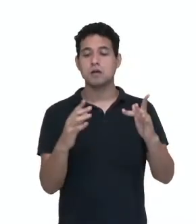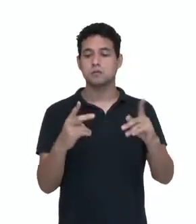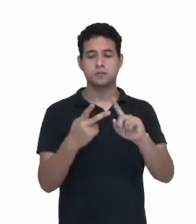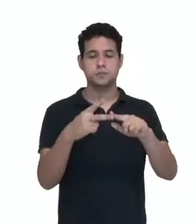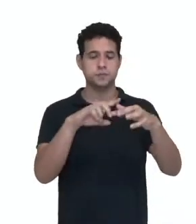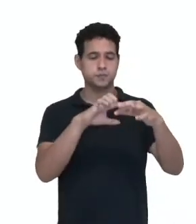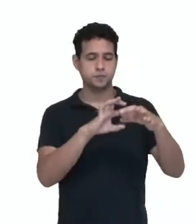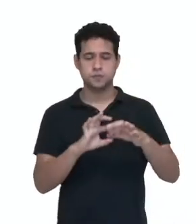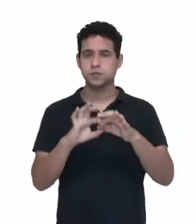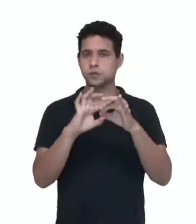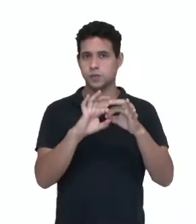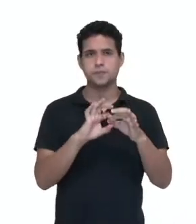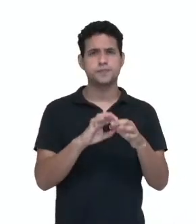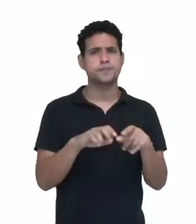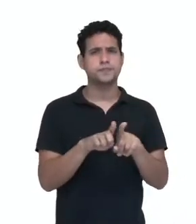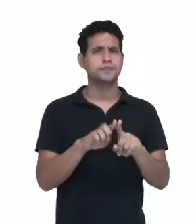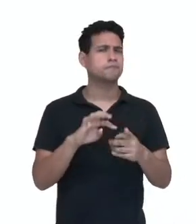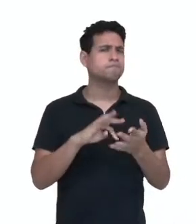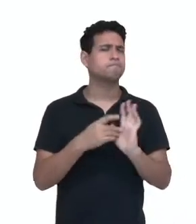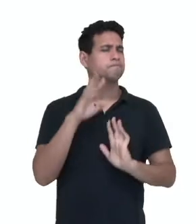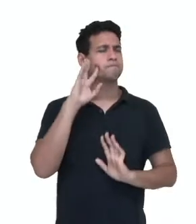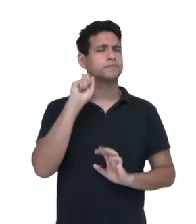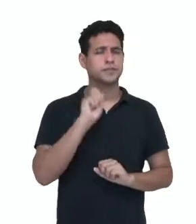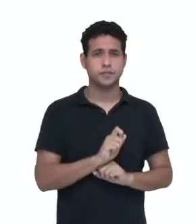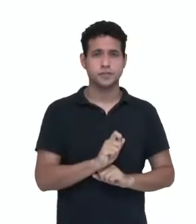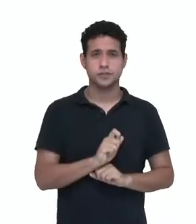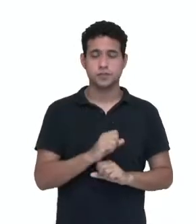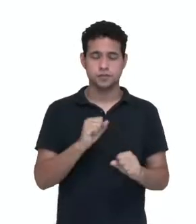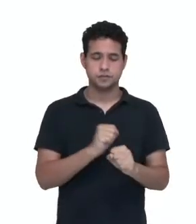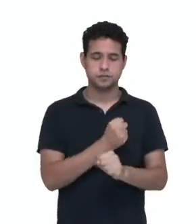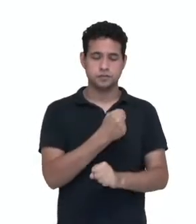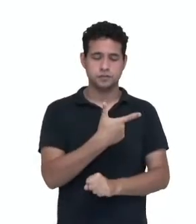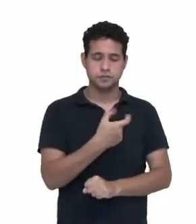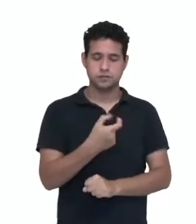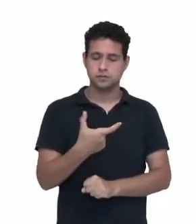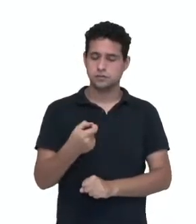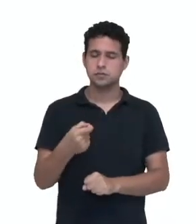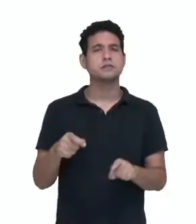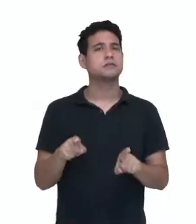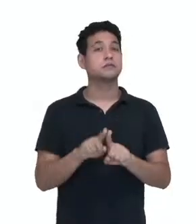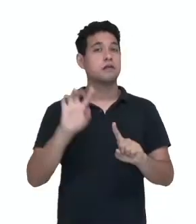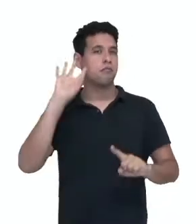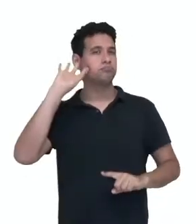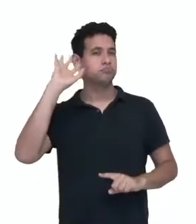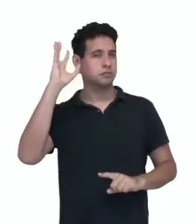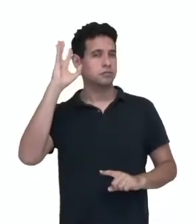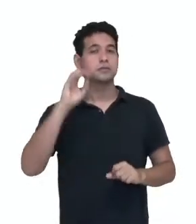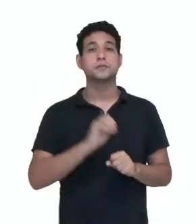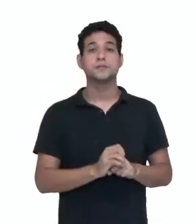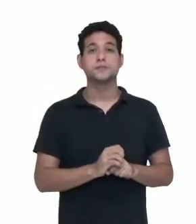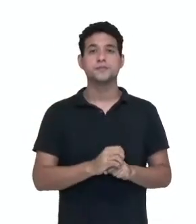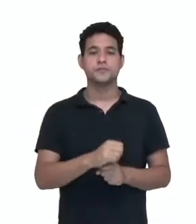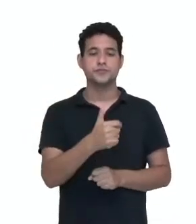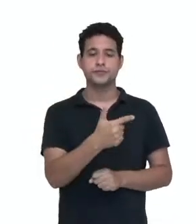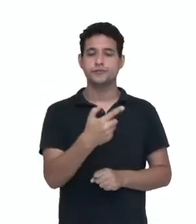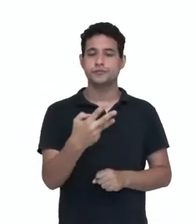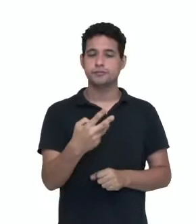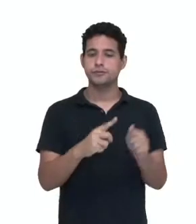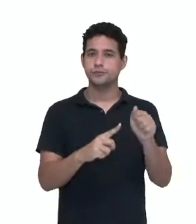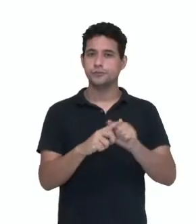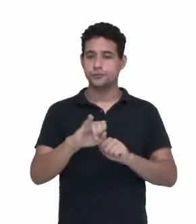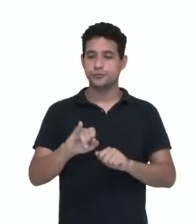Olimpíada. Los Juegos Olímpicos de Tóquio 2020, que se han celebrado del 23 de julio